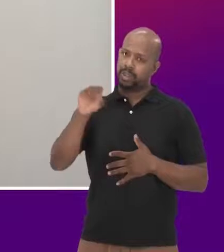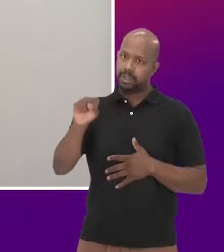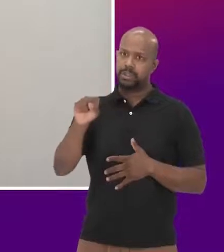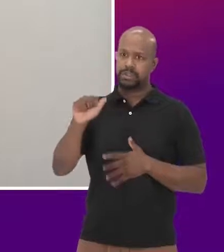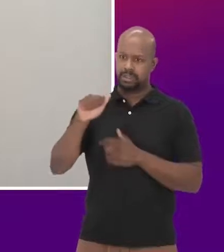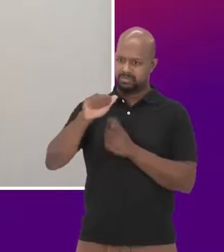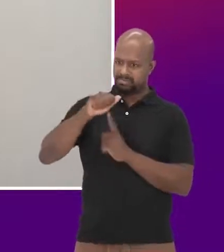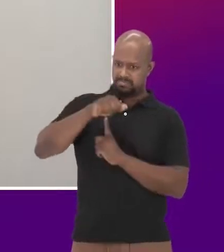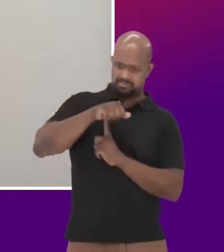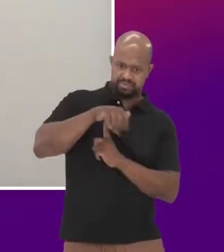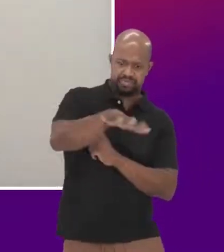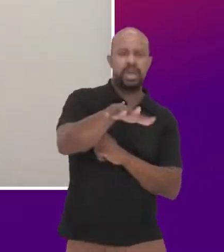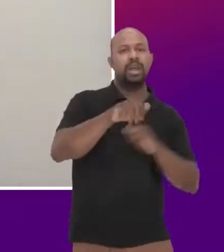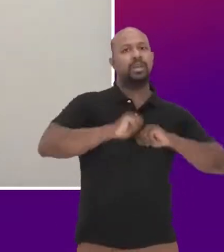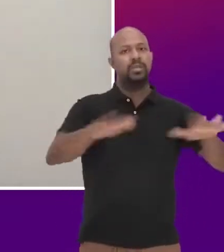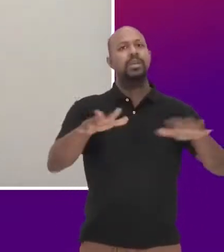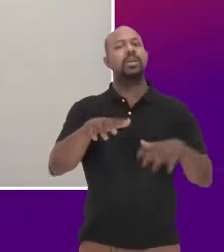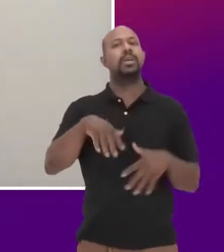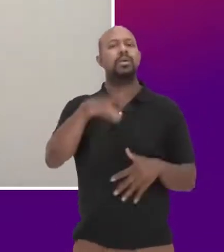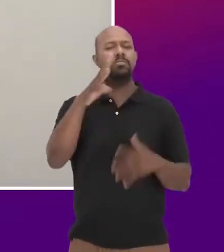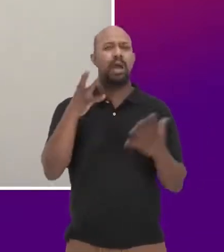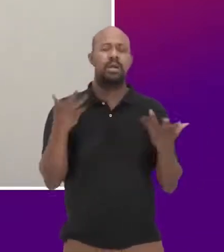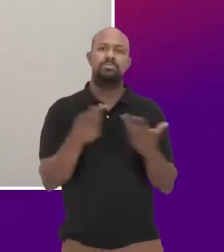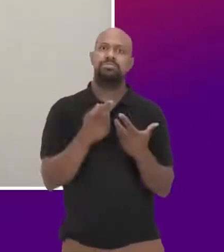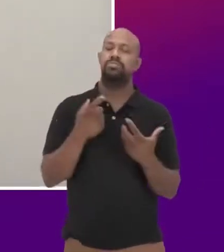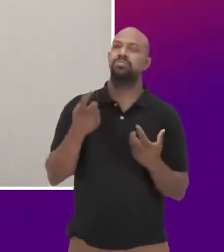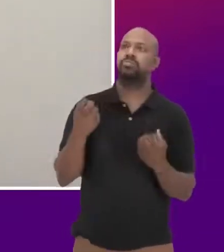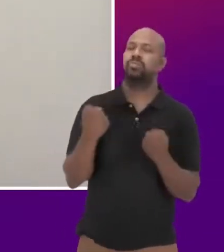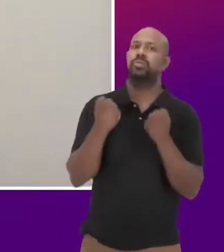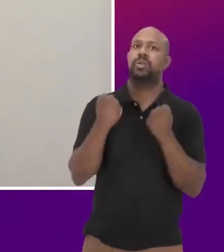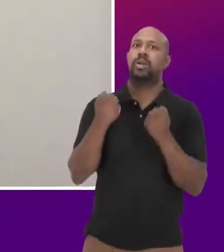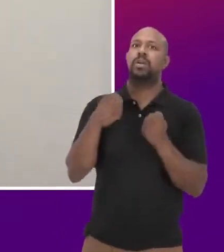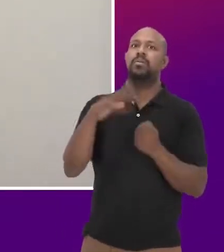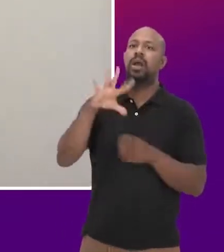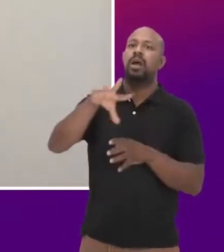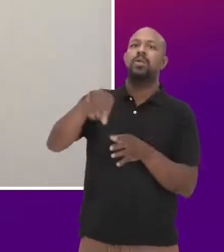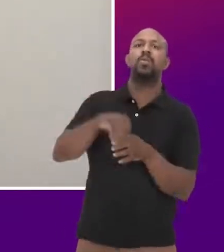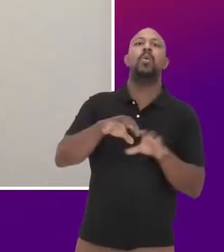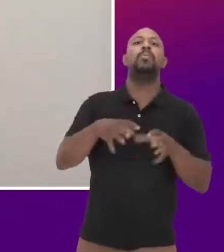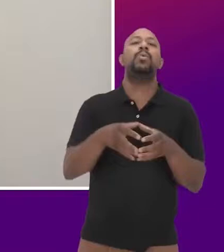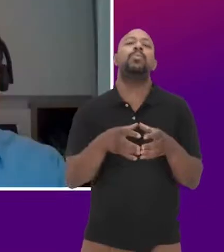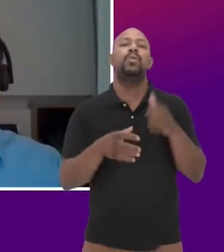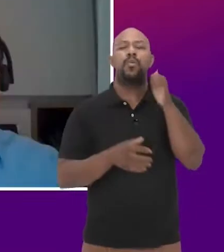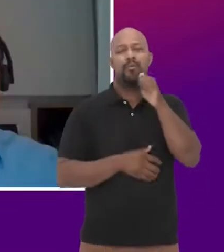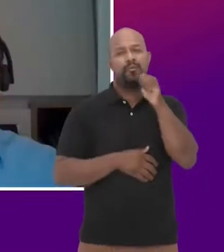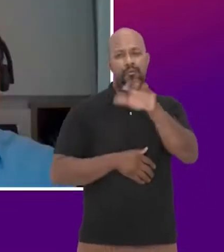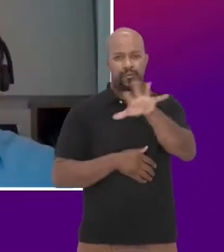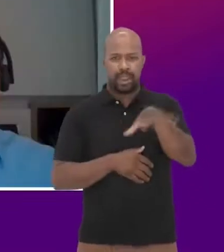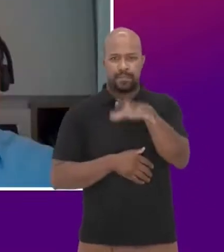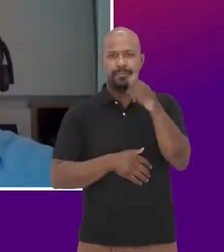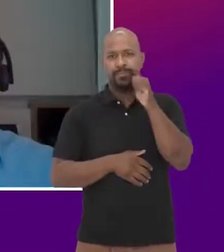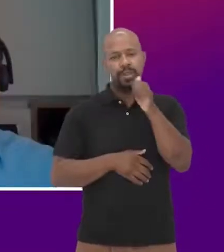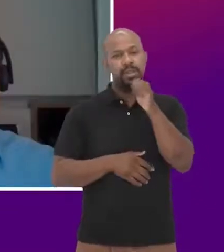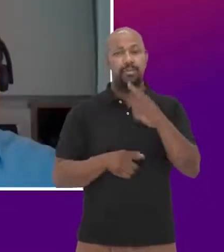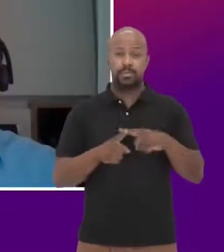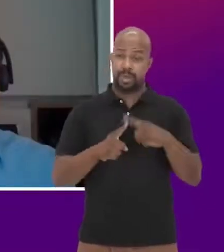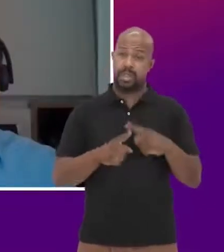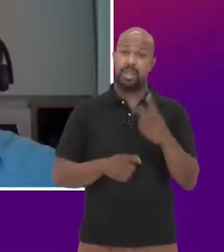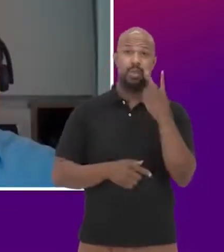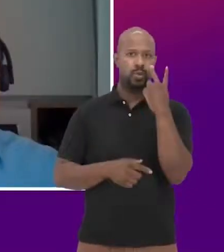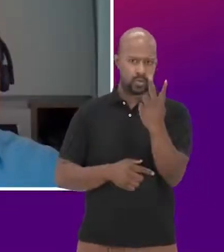e, particularmente, com uma enorme presença no público feminino, porque existem